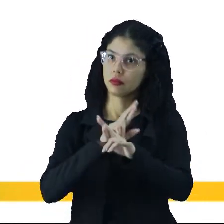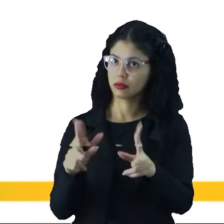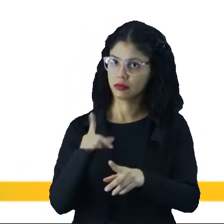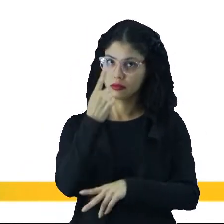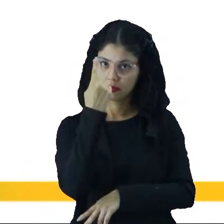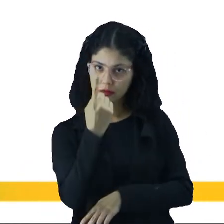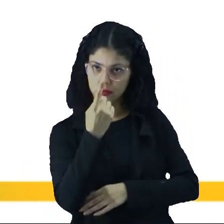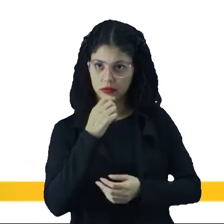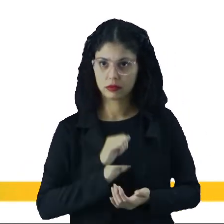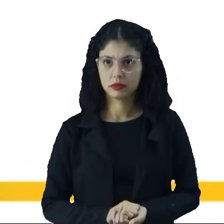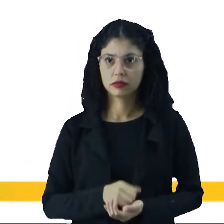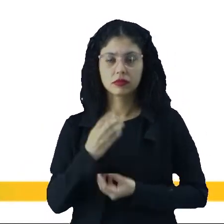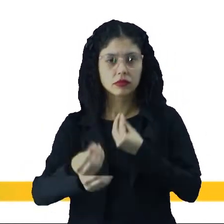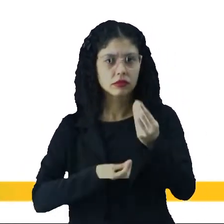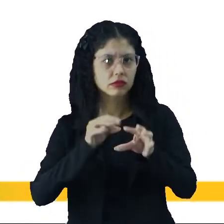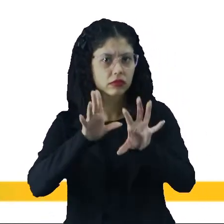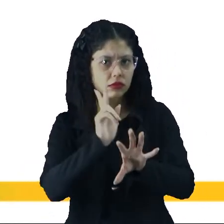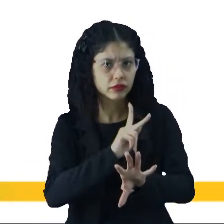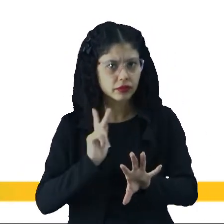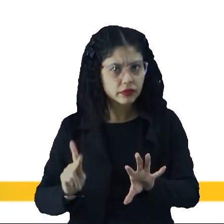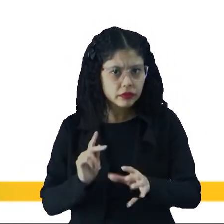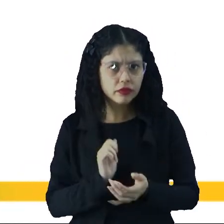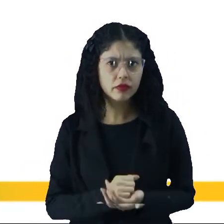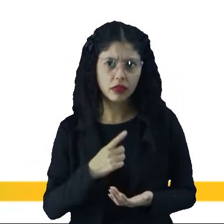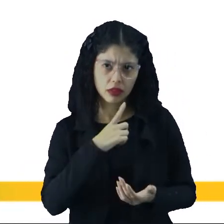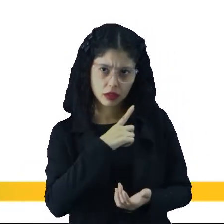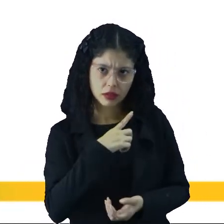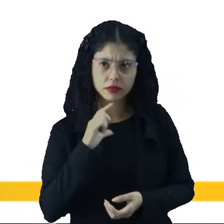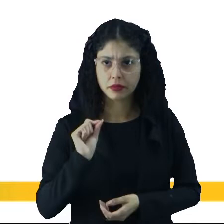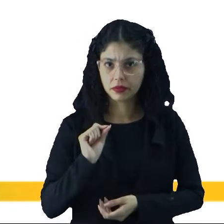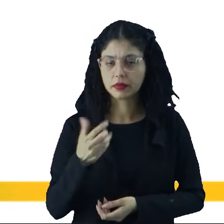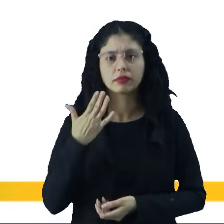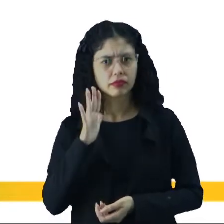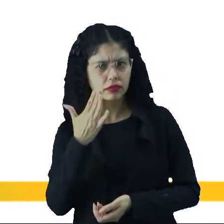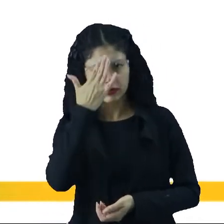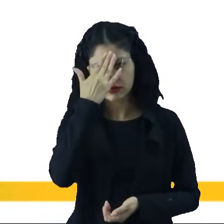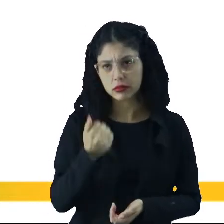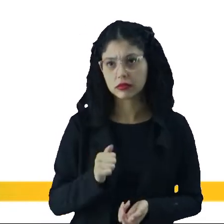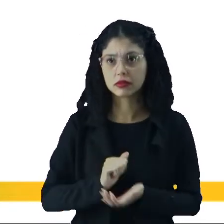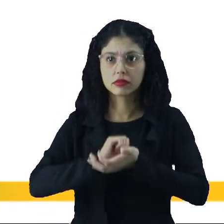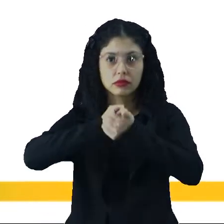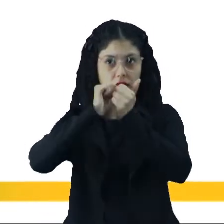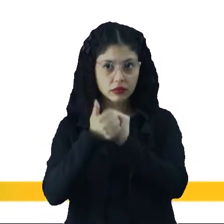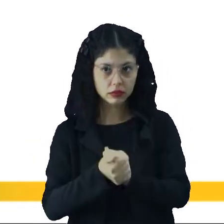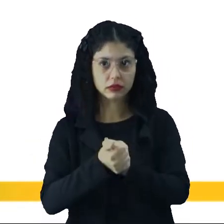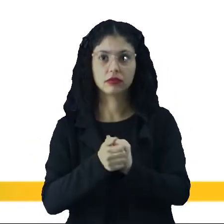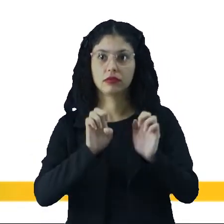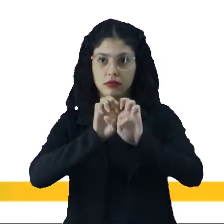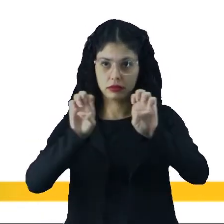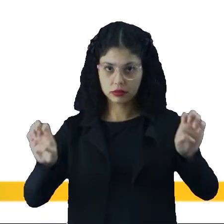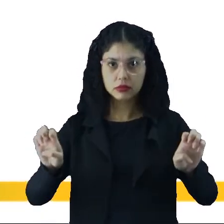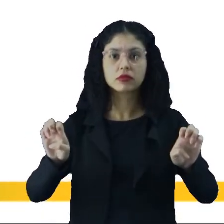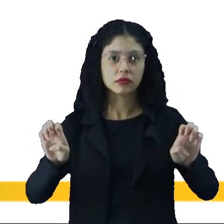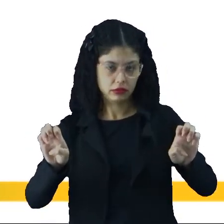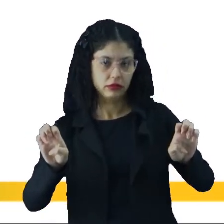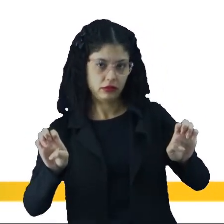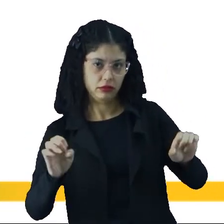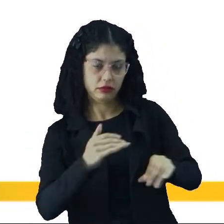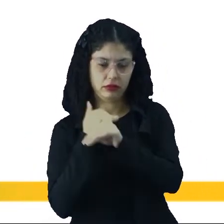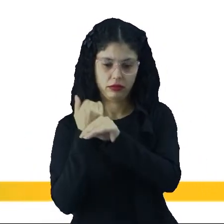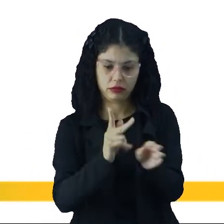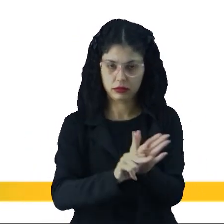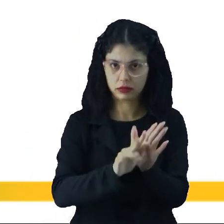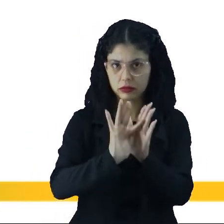diferente de 1. Como assim, professor? Nós temos que ter a noção que eu vou adaptar agora a equação exponencial a uma